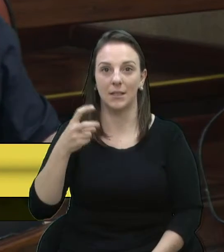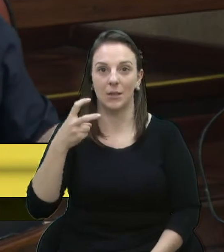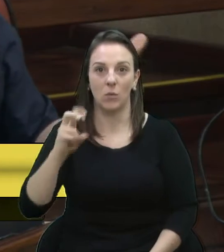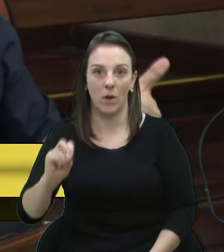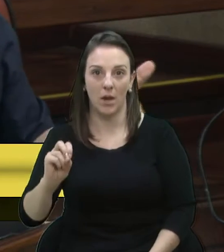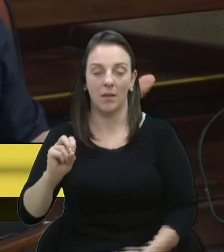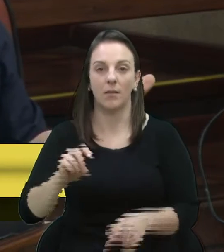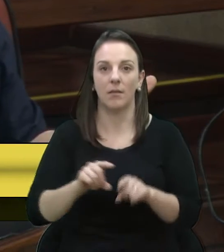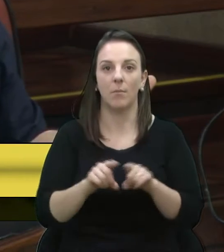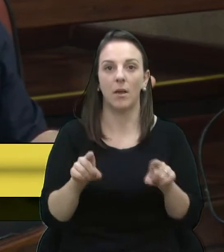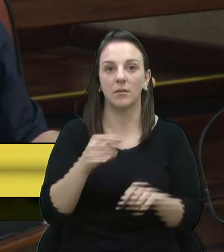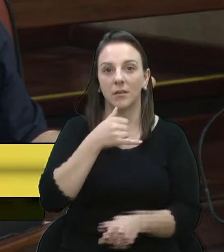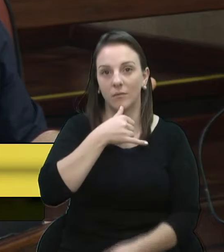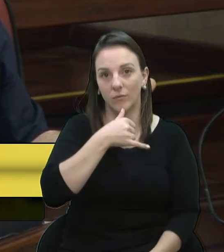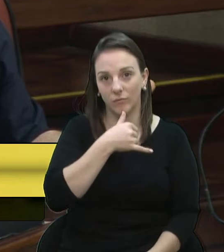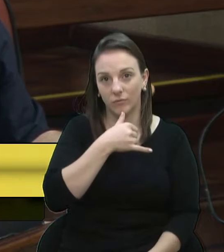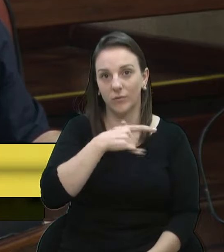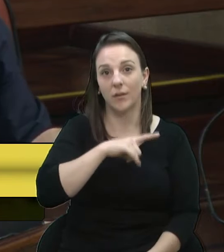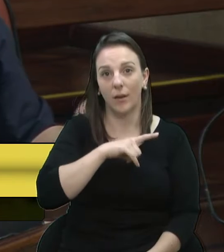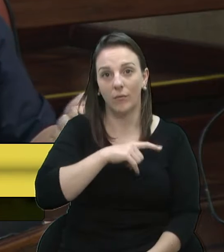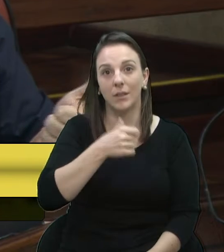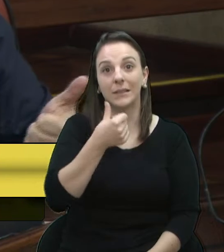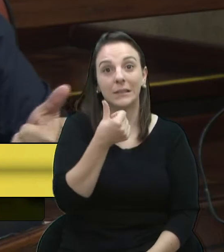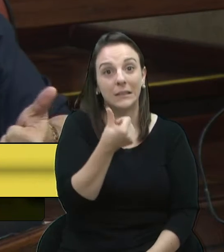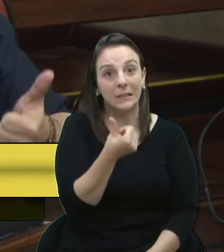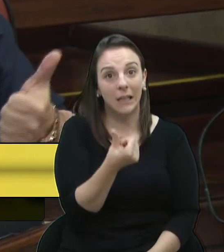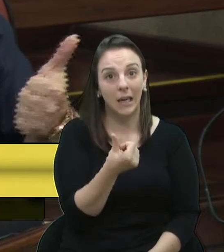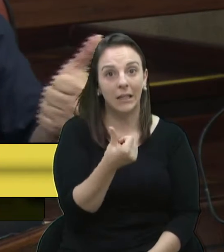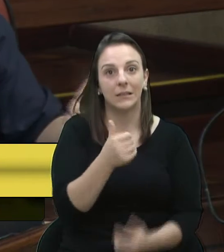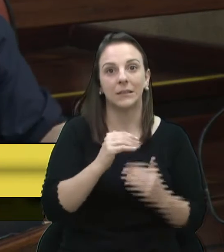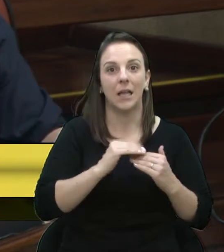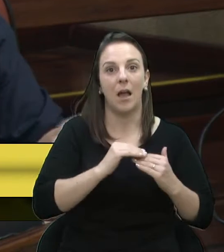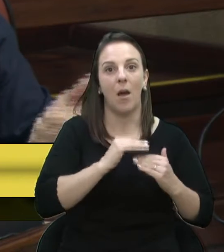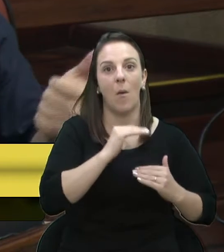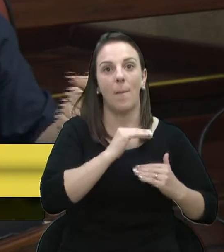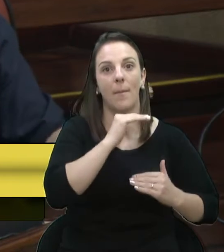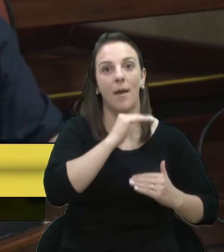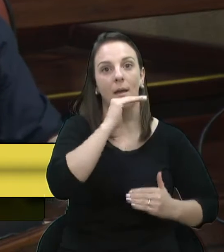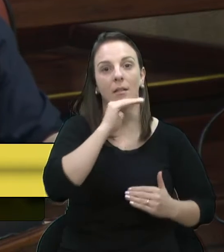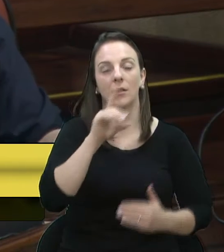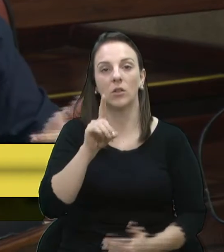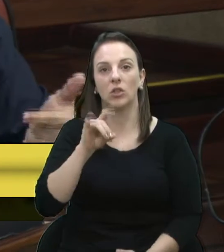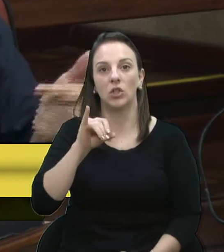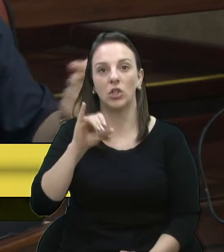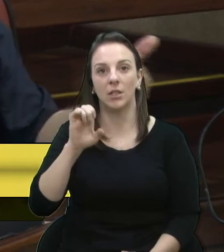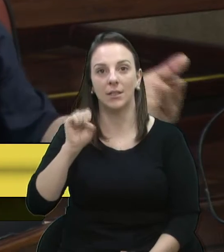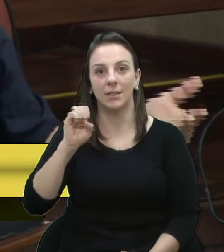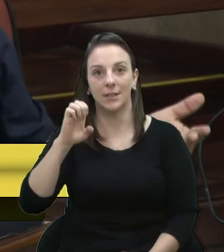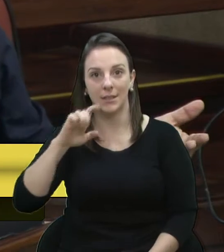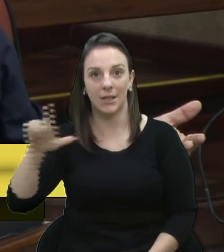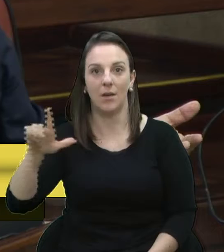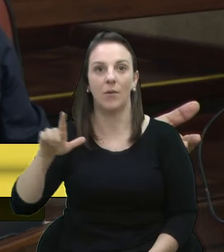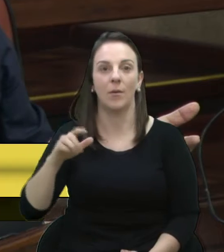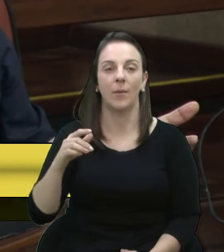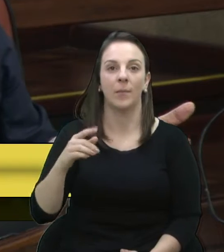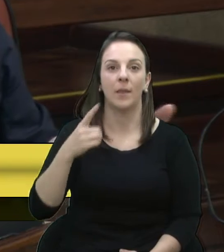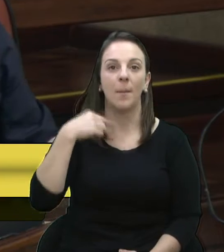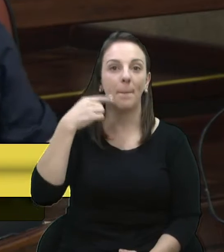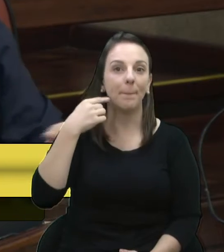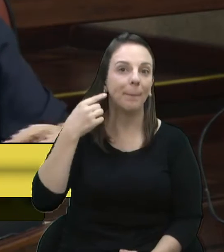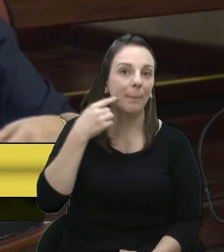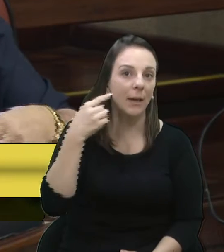tivemos 6 aumentos de diesel. Isso impactou na questão de pneu, peça, chassi de ônibus, que